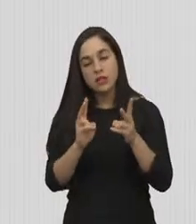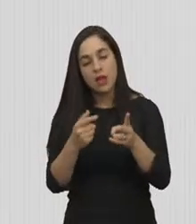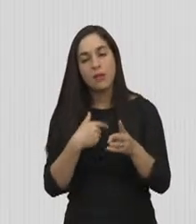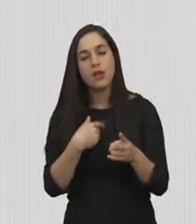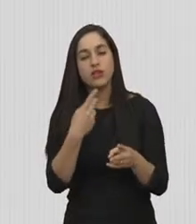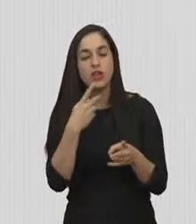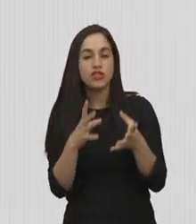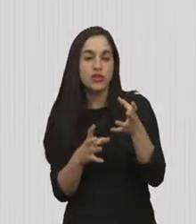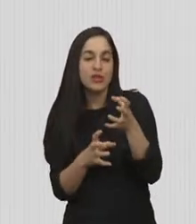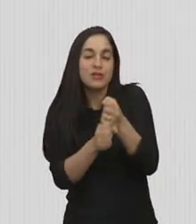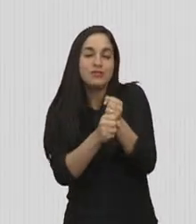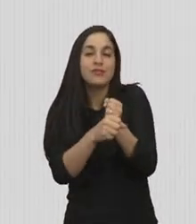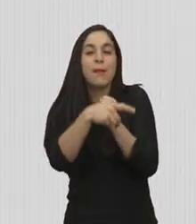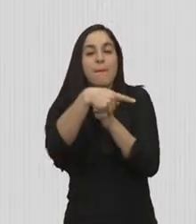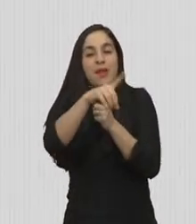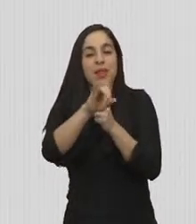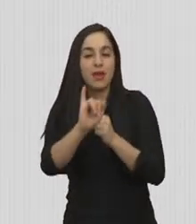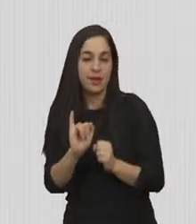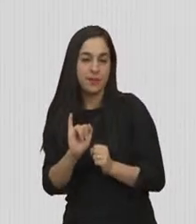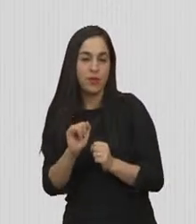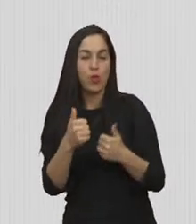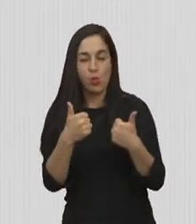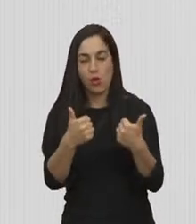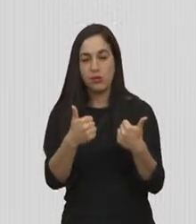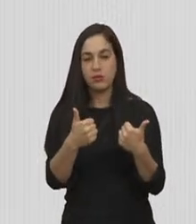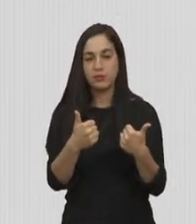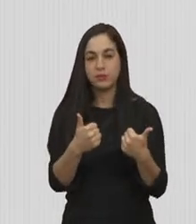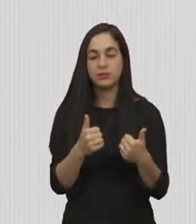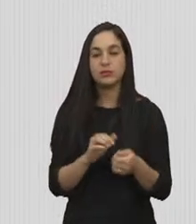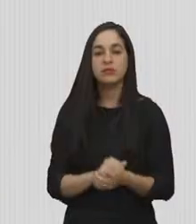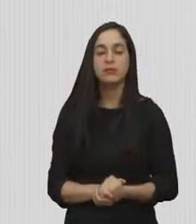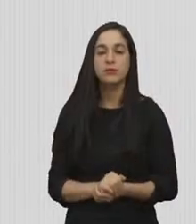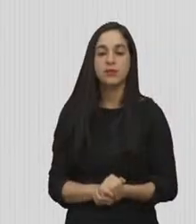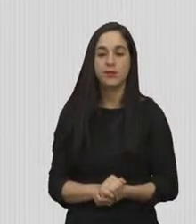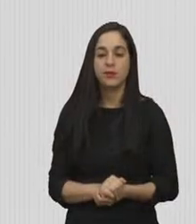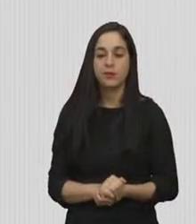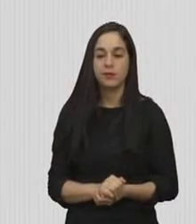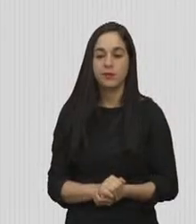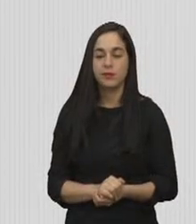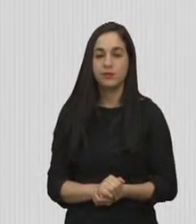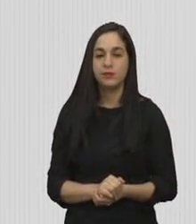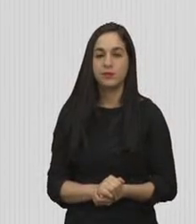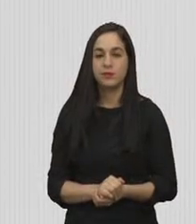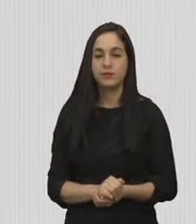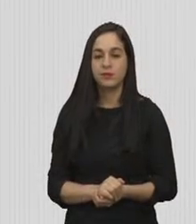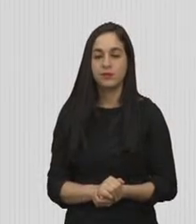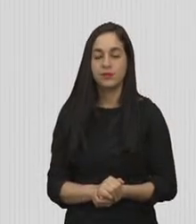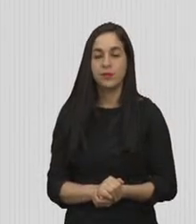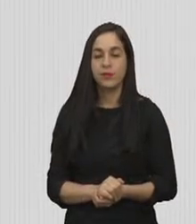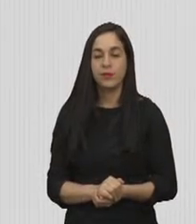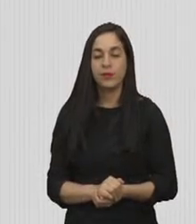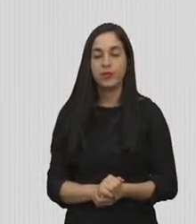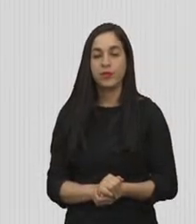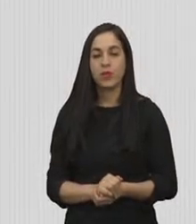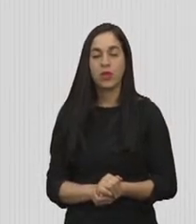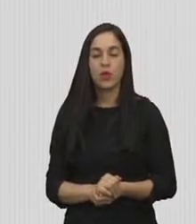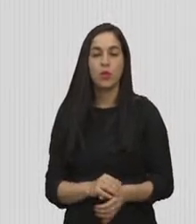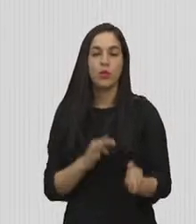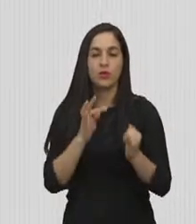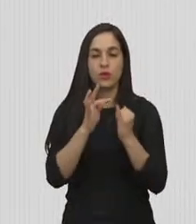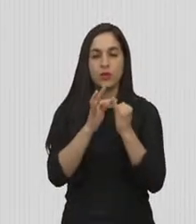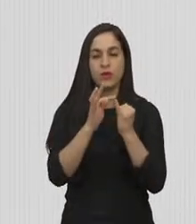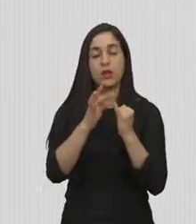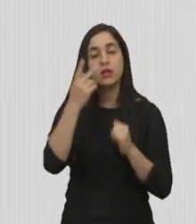momento, eu vou falar PDI. Tudo bem? Sigamos, Matheus. Obrigado. Então, o Instituto Federal de São